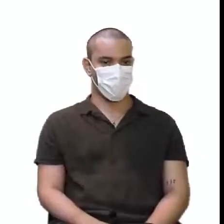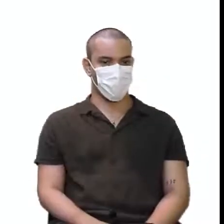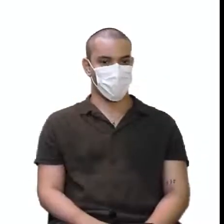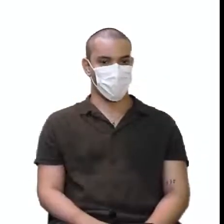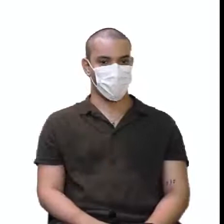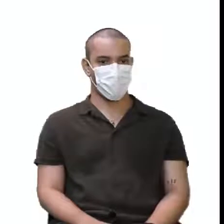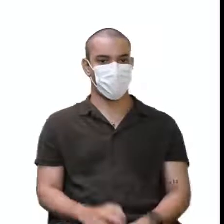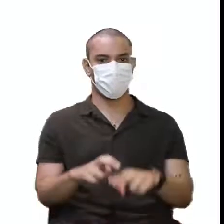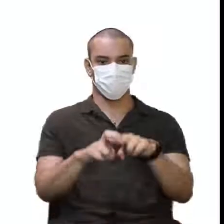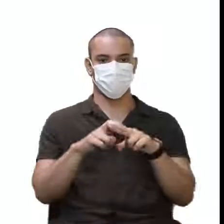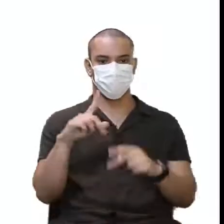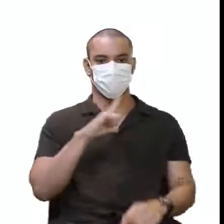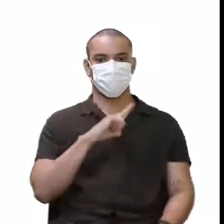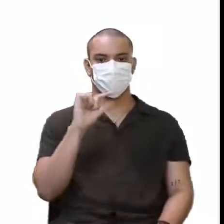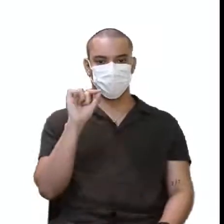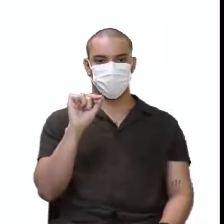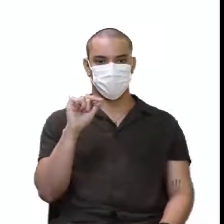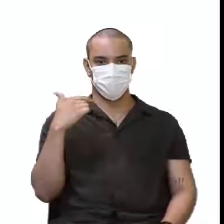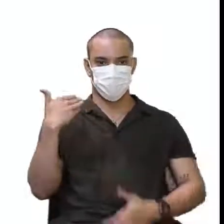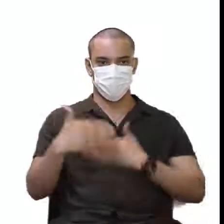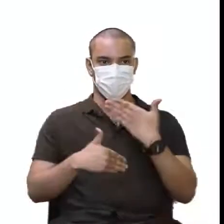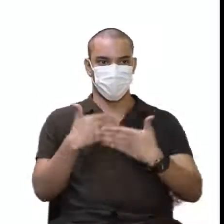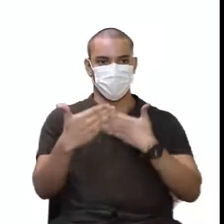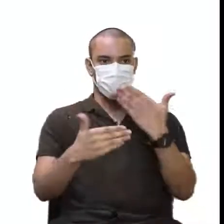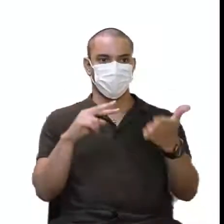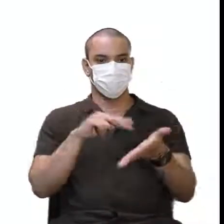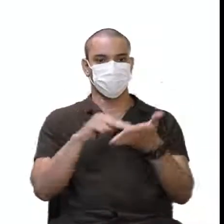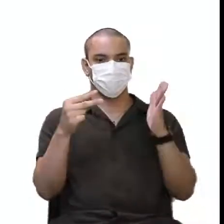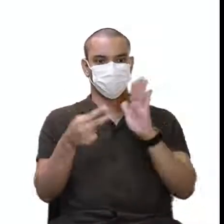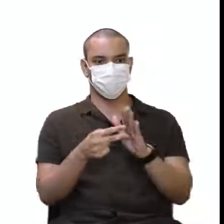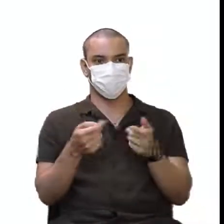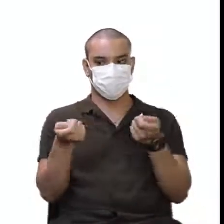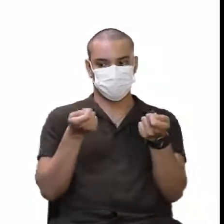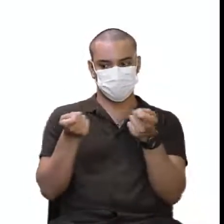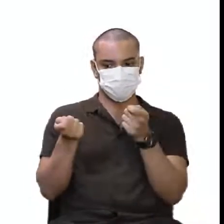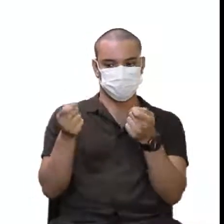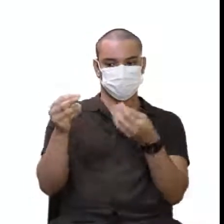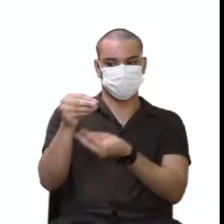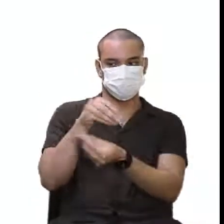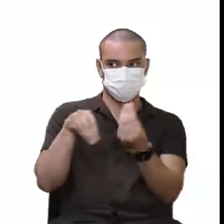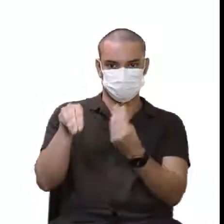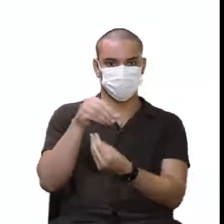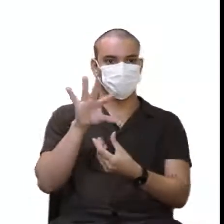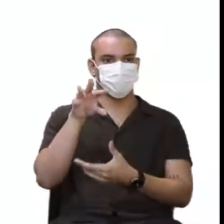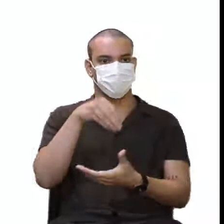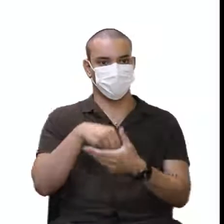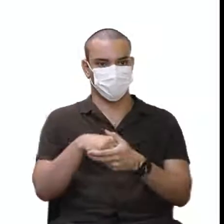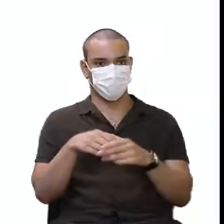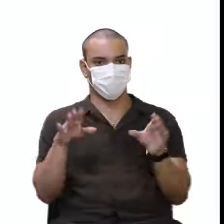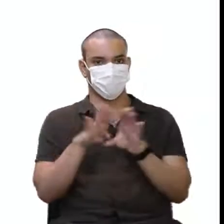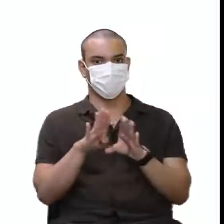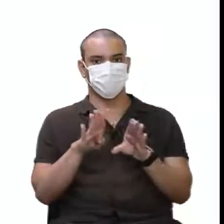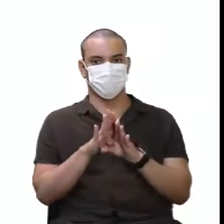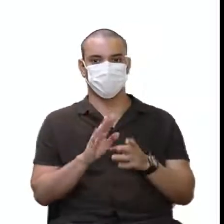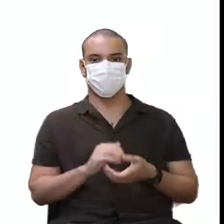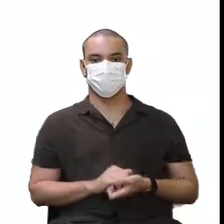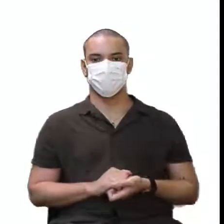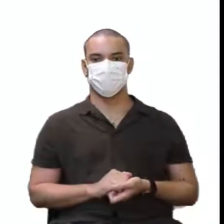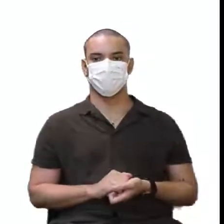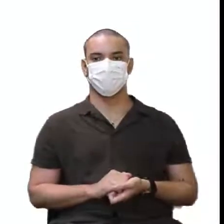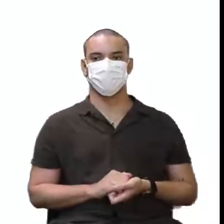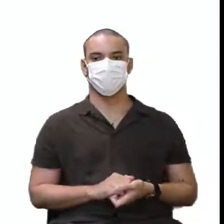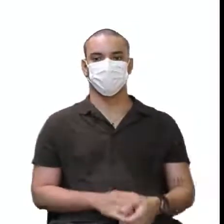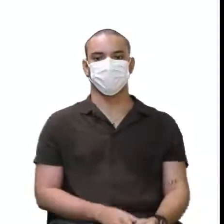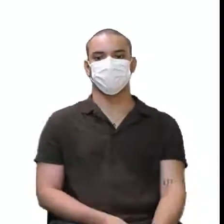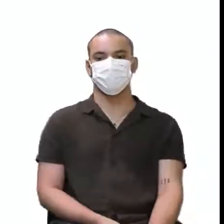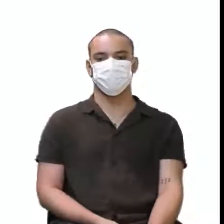a gente vai ver o passo a passo que ele estava manipulando, então, essa autofecundação e esse cruzamento.